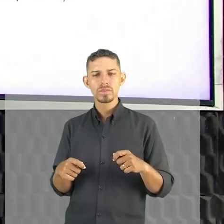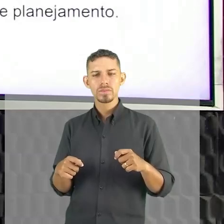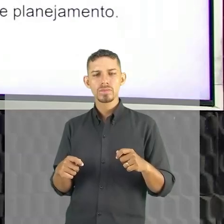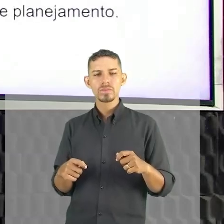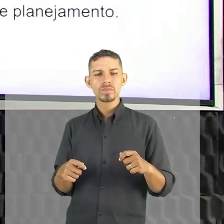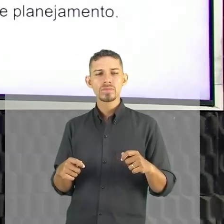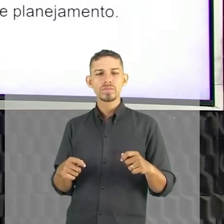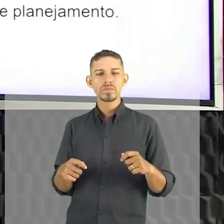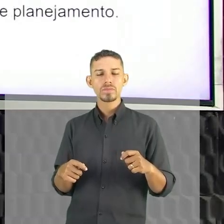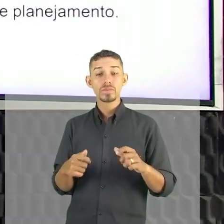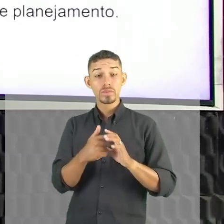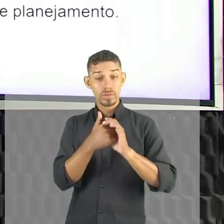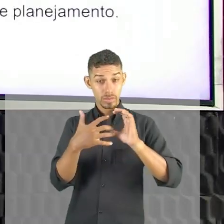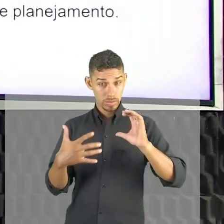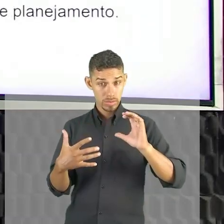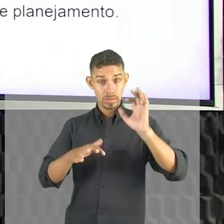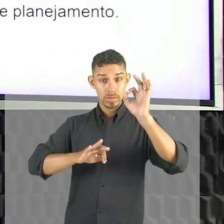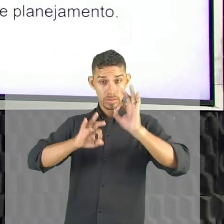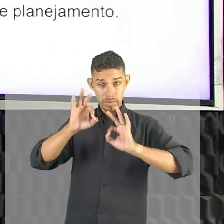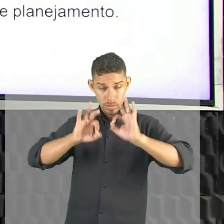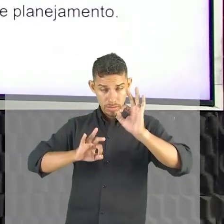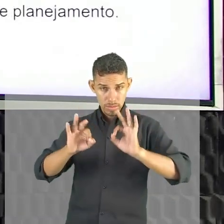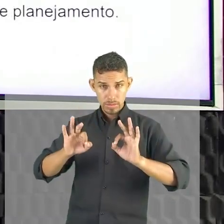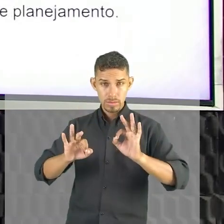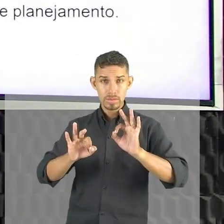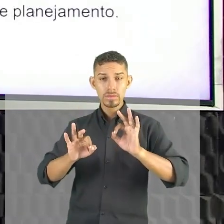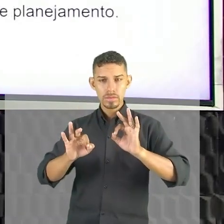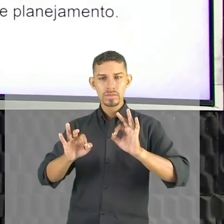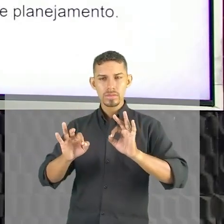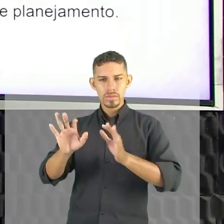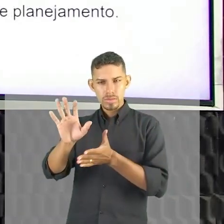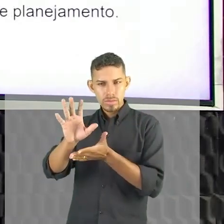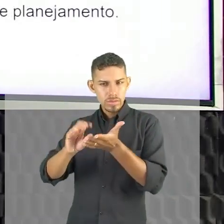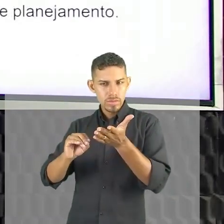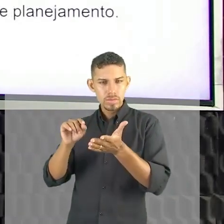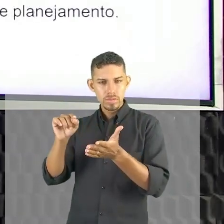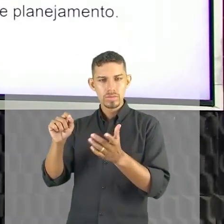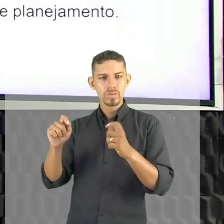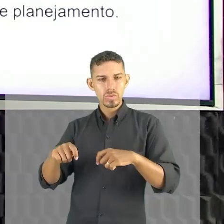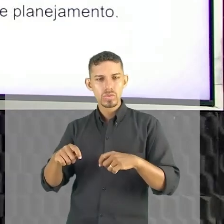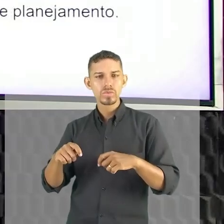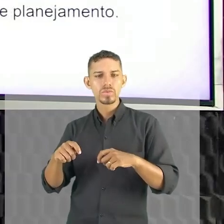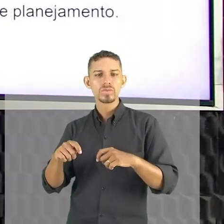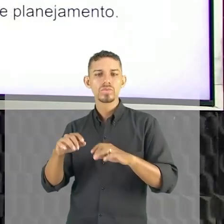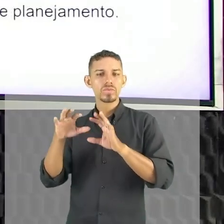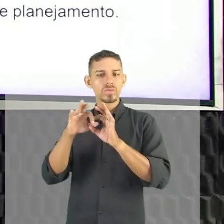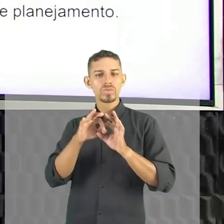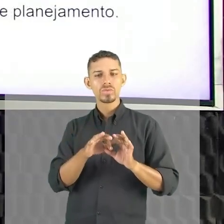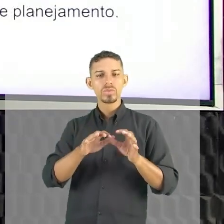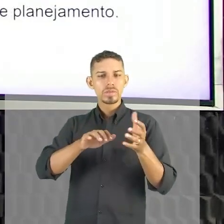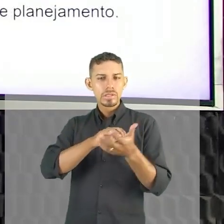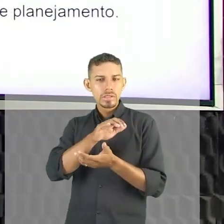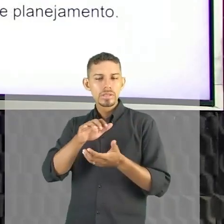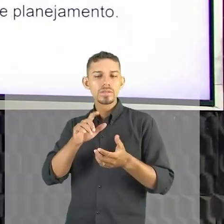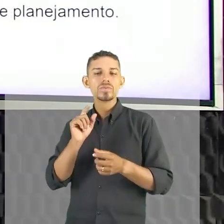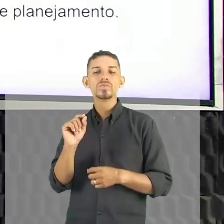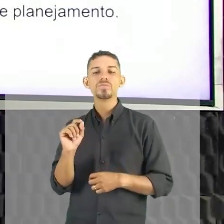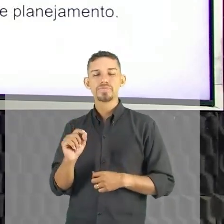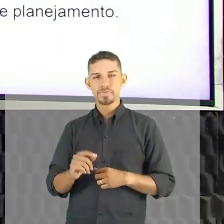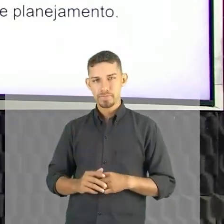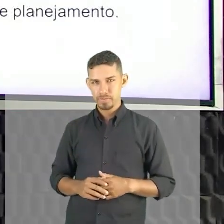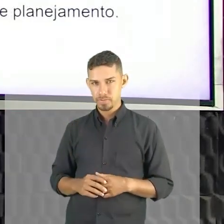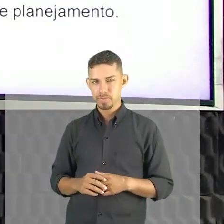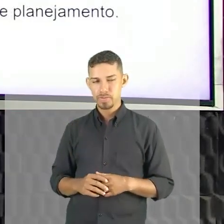trecho. As características organizacional do modelo em questão, requerida no contexto de crise, foi... Então, olha só,